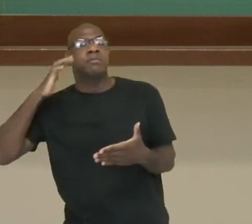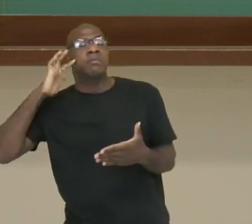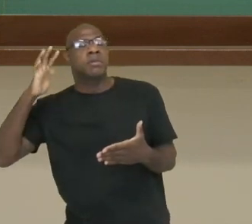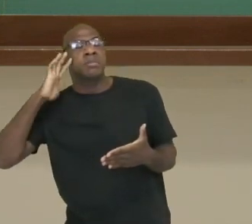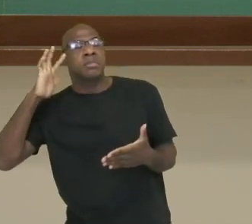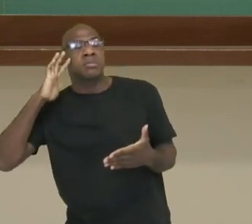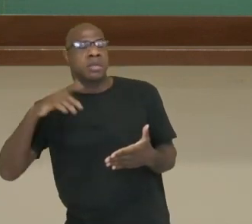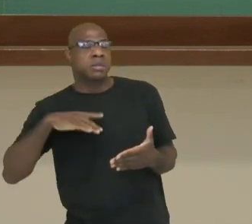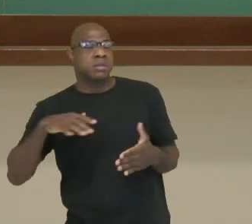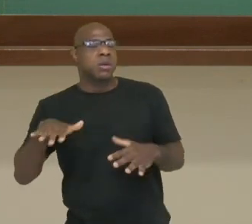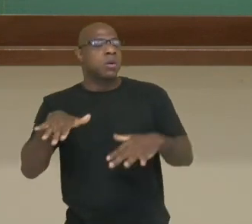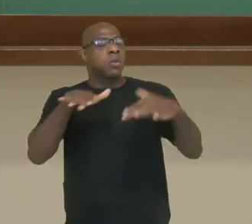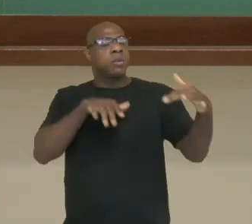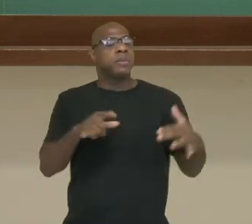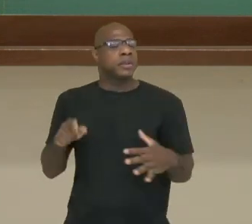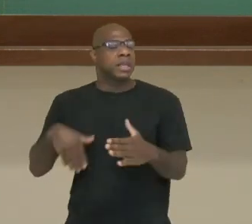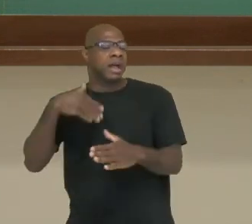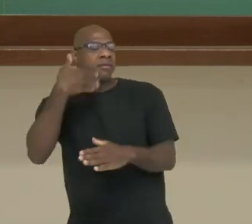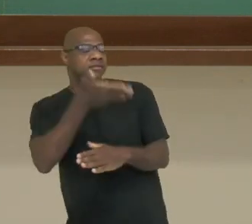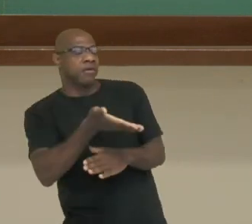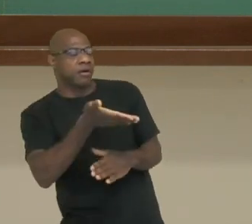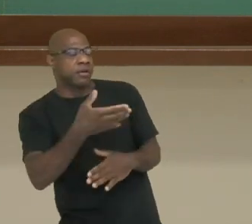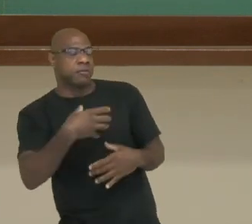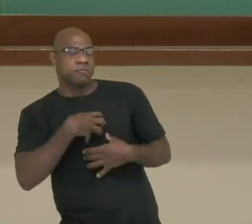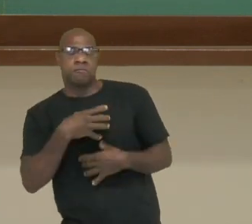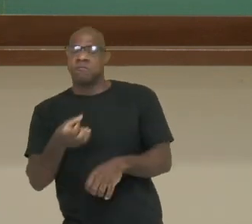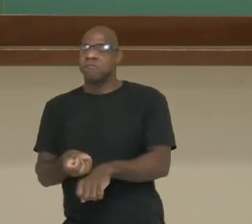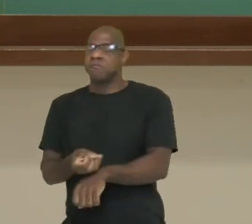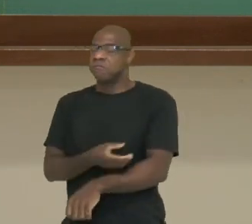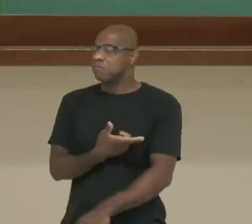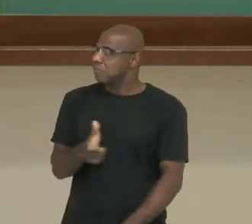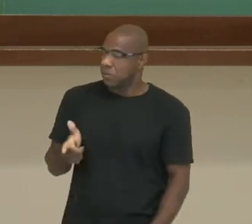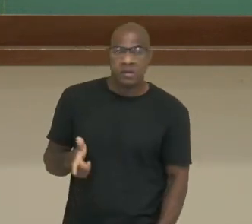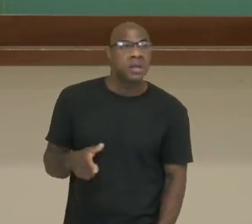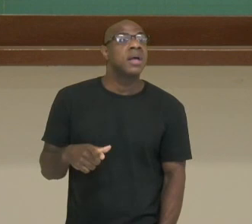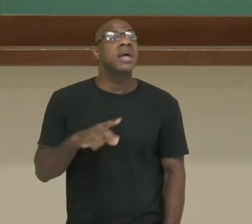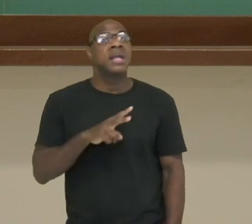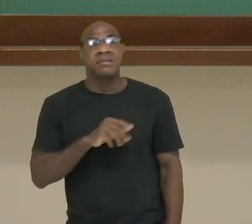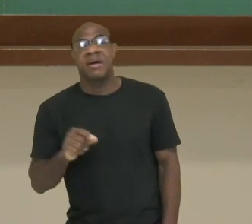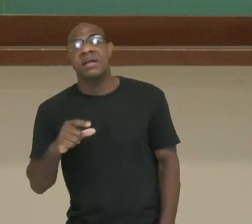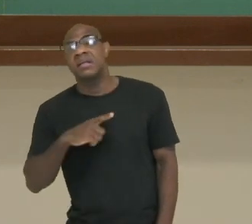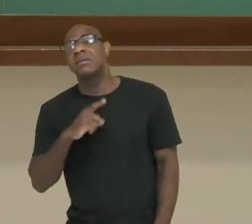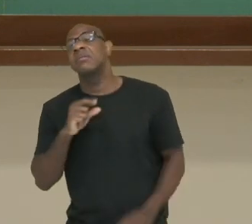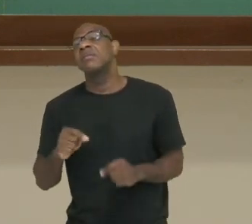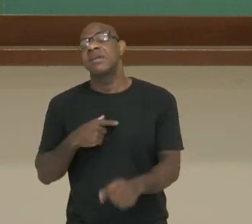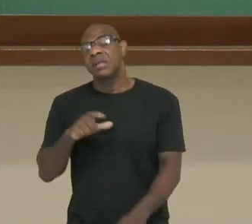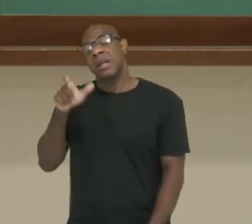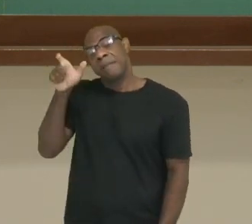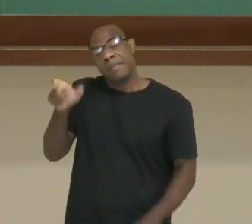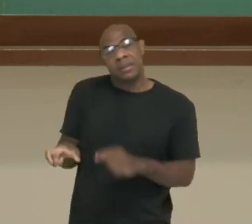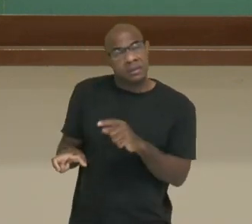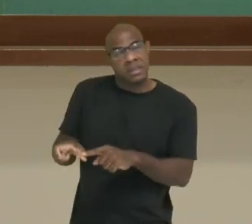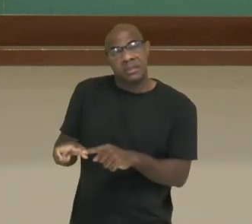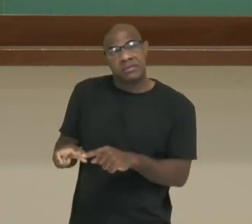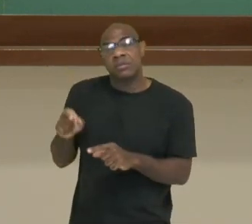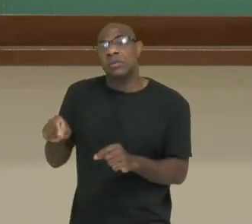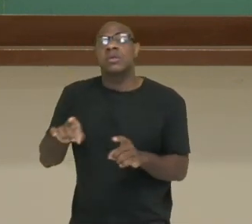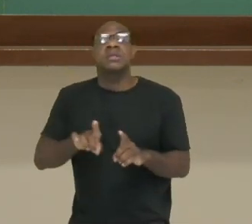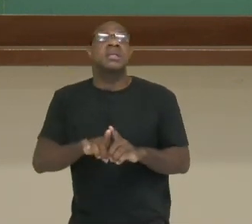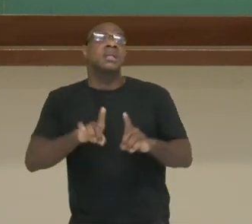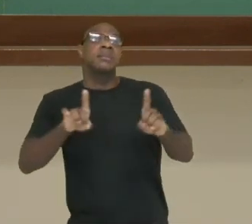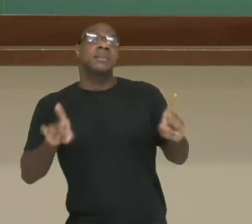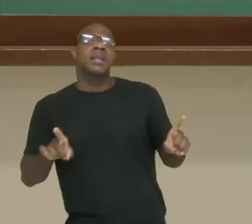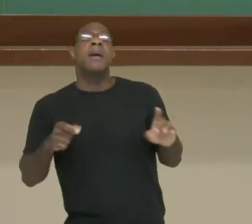sua personagem com toda a emoção, enfim. Não, ele vai ser a personagem, mas com esse